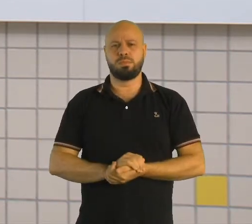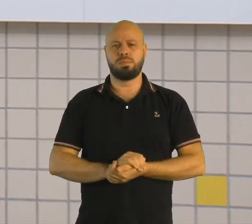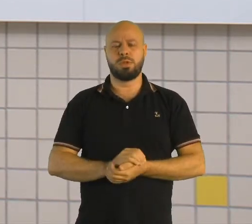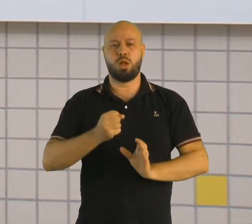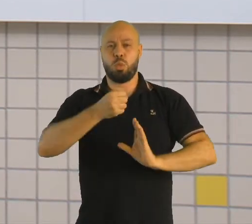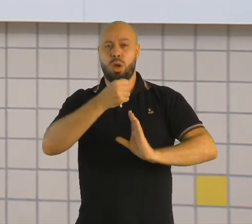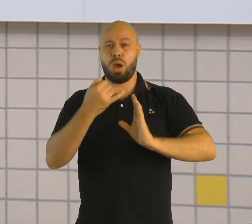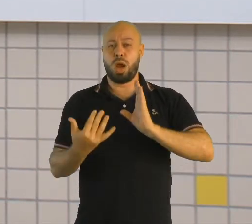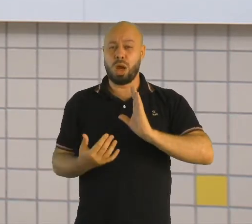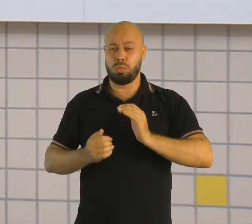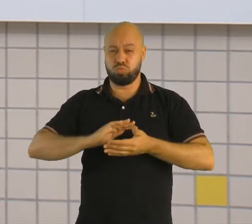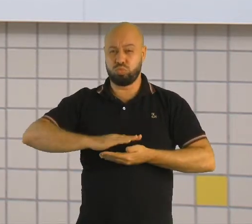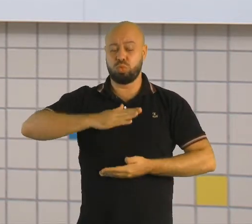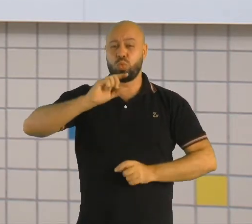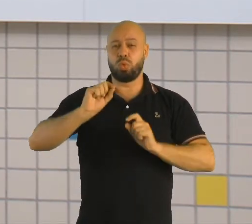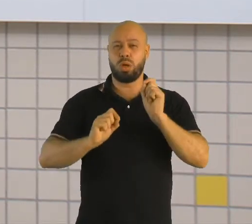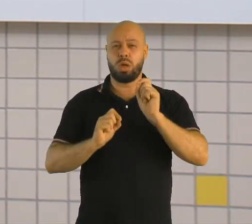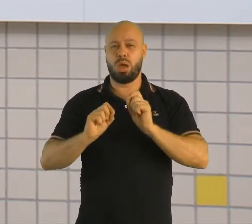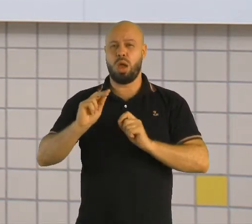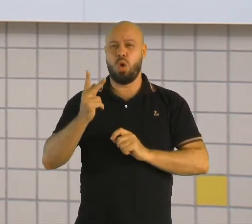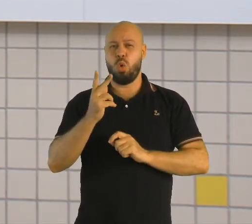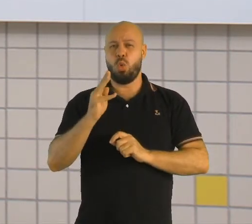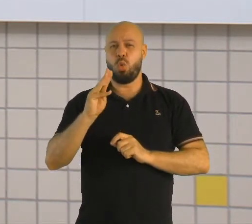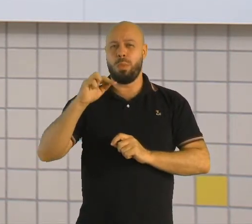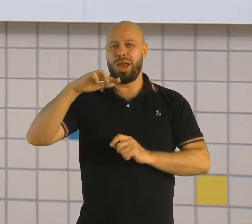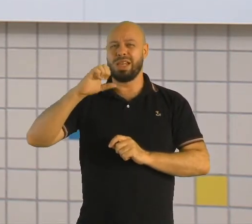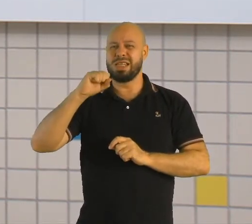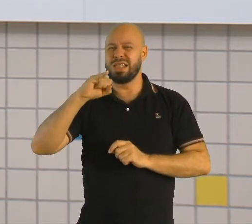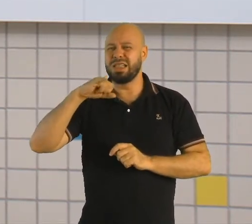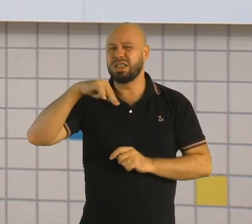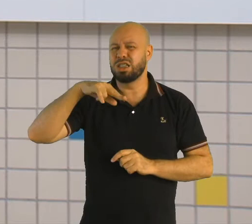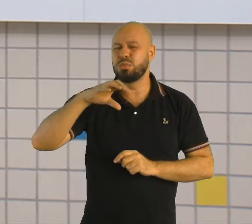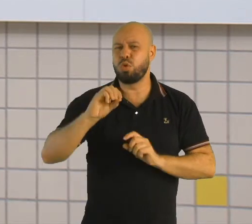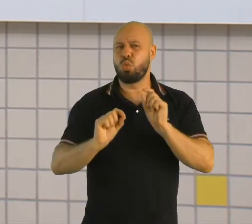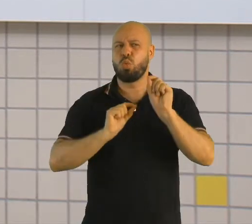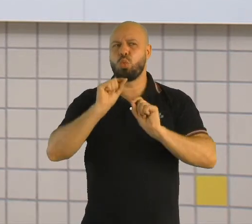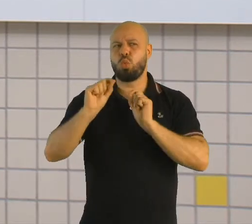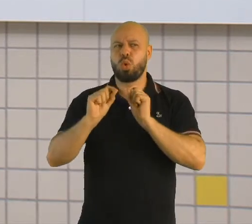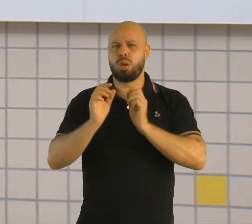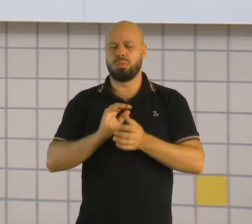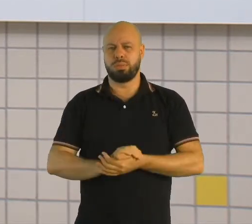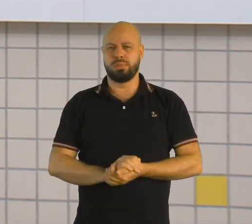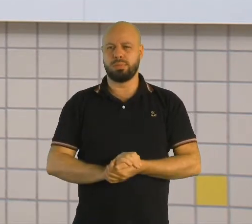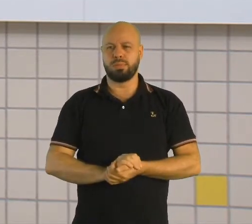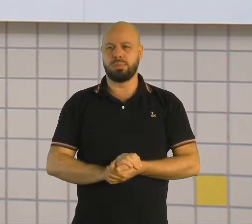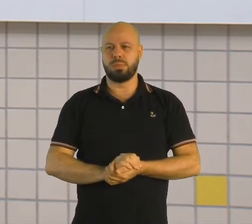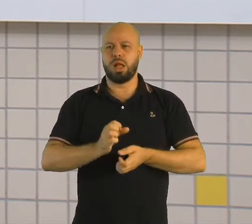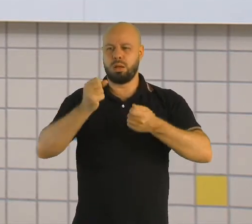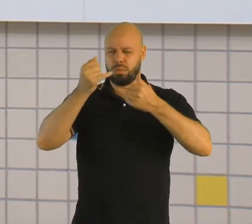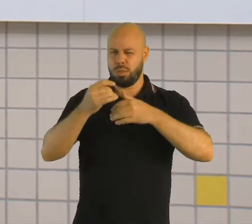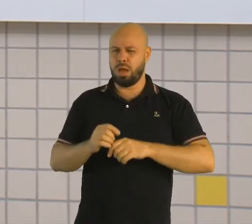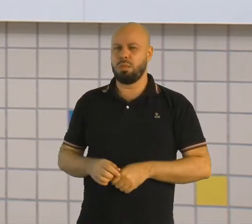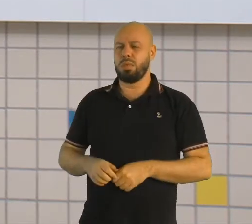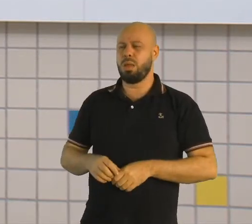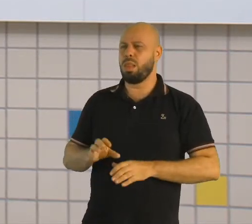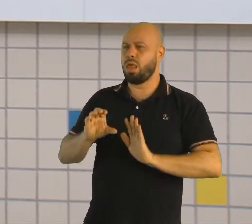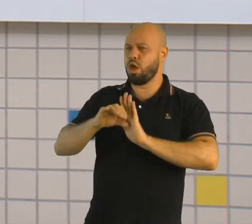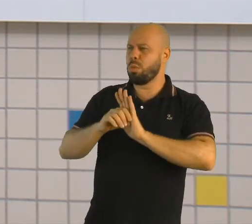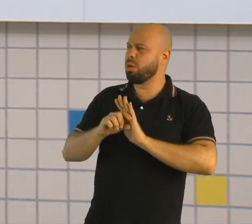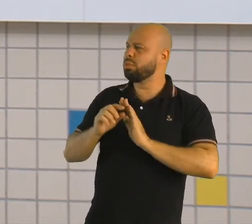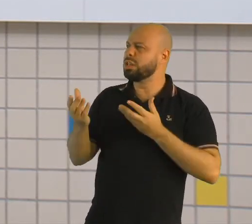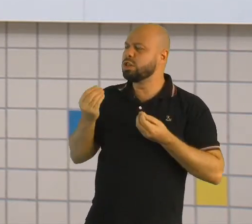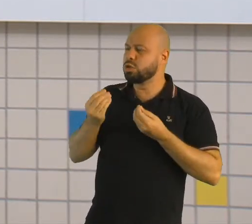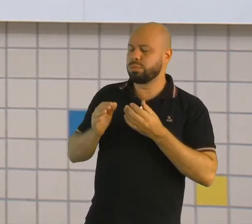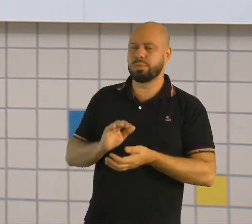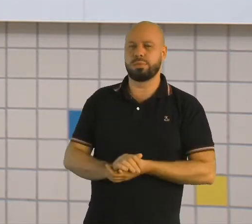né, é o humanismo. Professor, define para mim o que seria esse humanismo. Eu até escrevi aqui, ó, gente. O humanismo, em